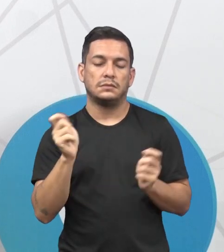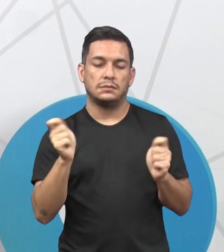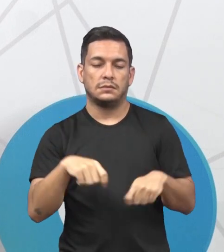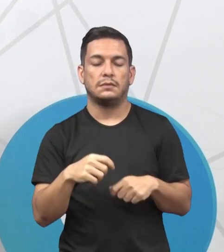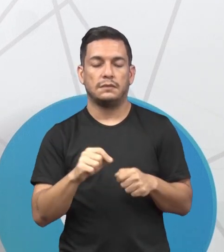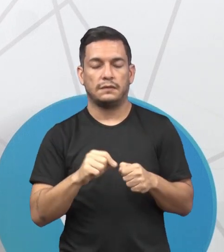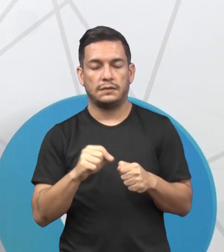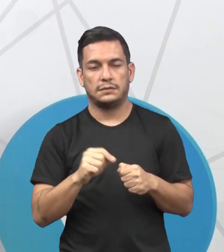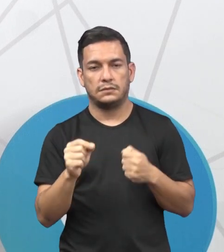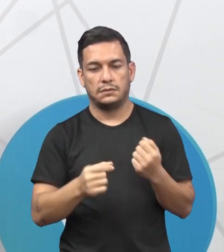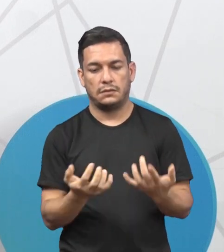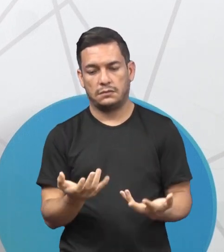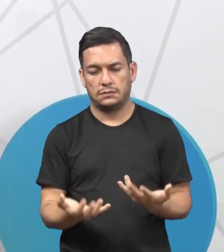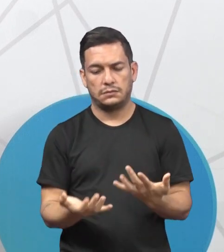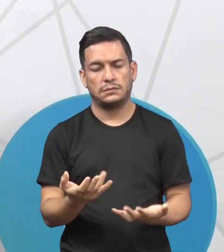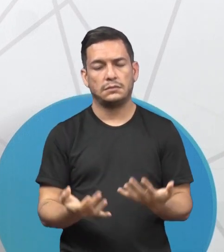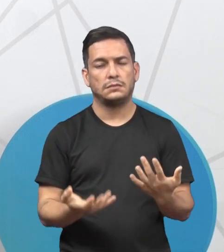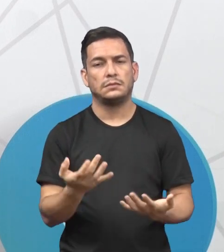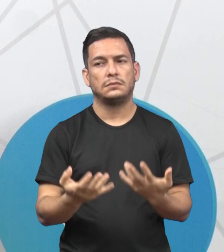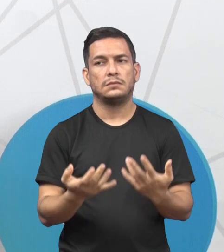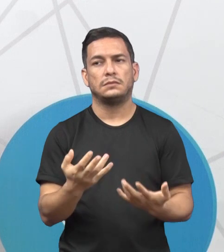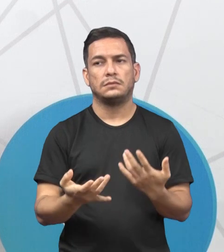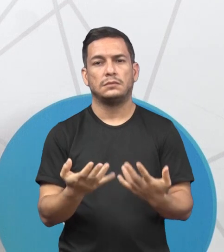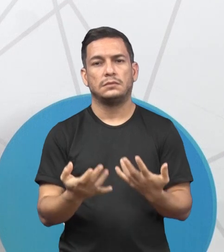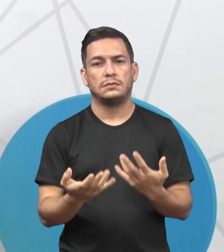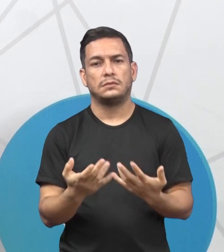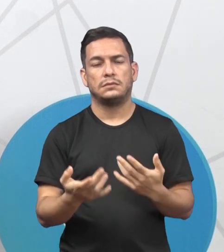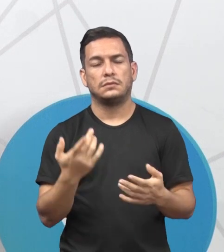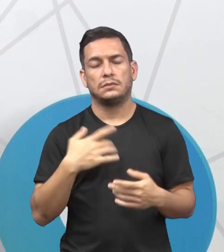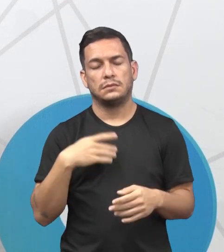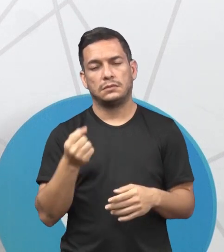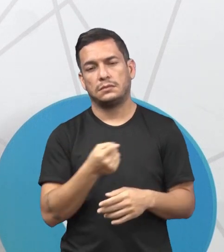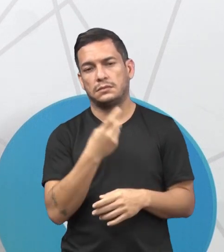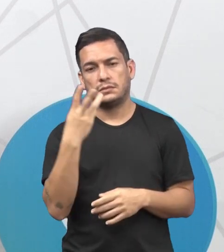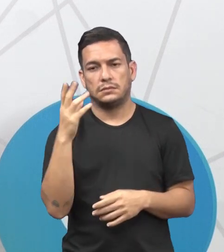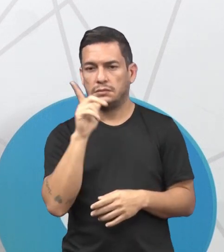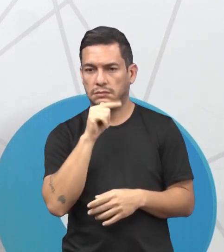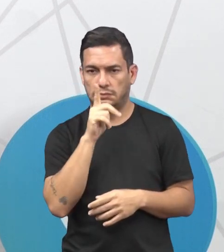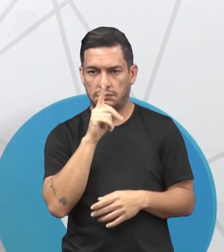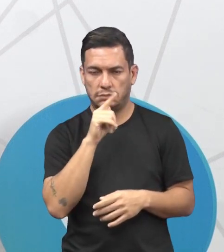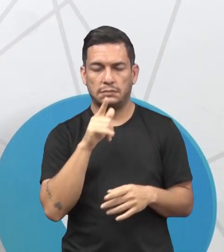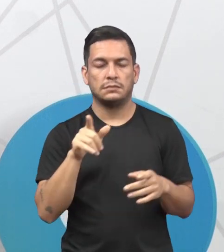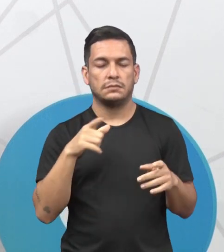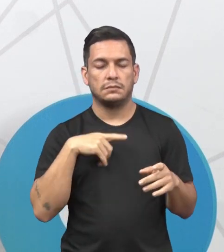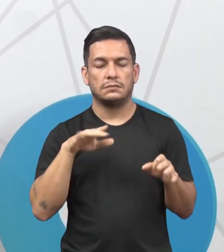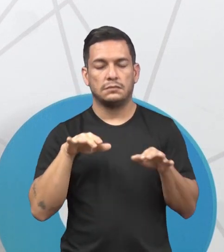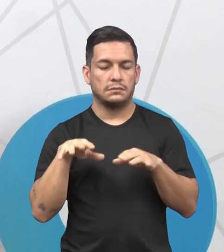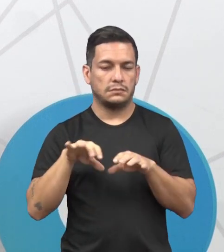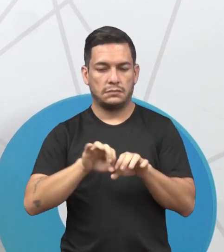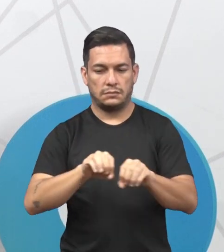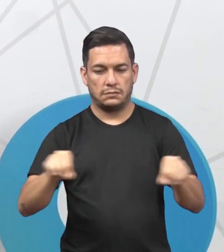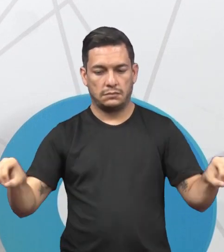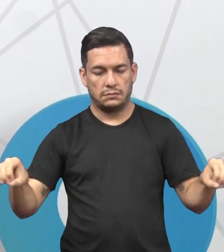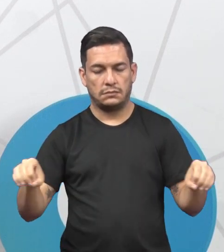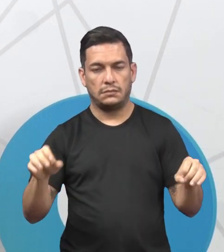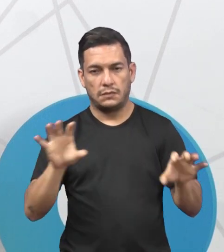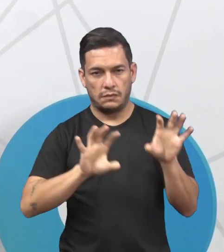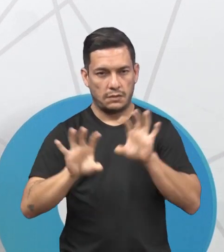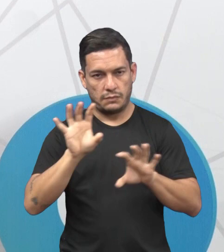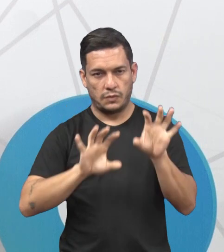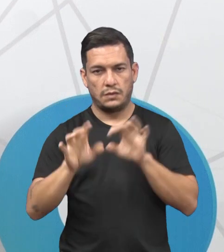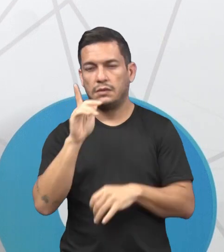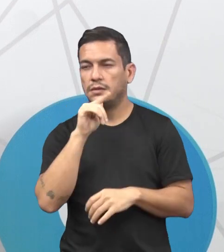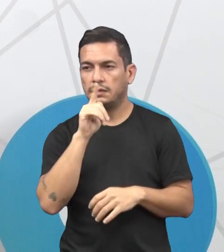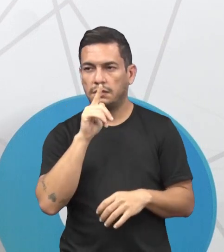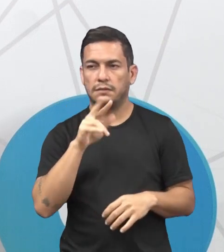que aqueça, né, uma certa quantidade ali de água. Essa água vai circular por dutos, por canos e o vapor da água, na